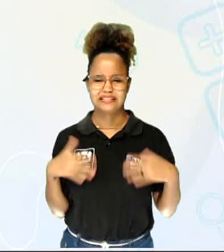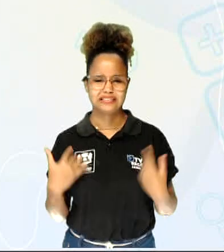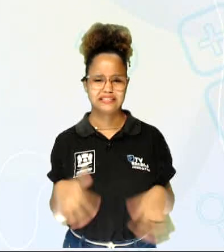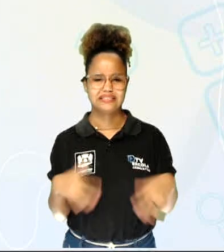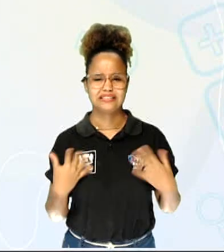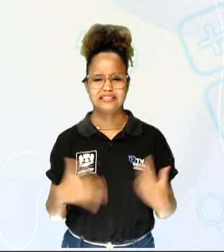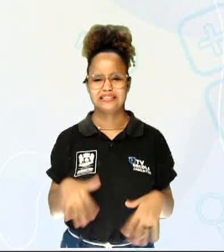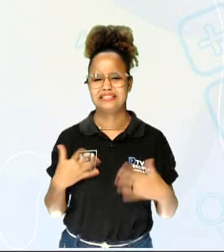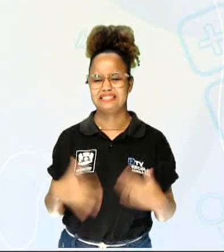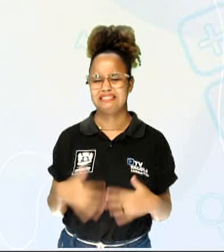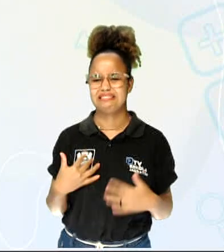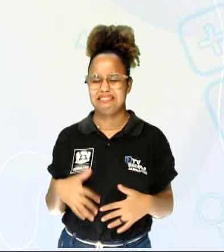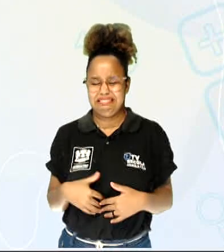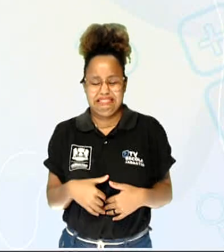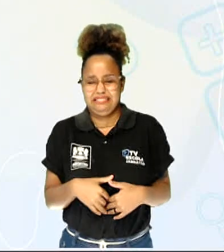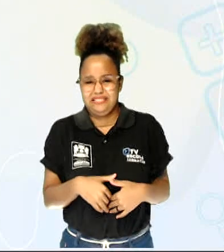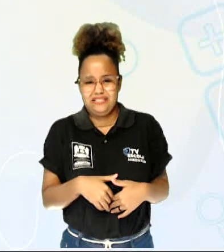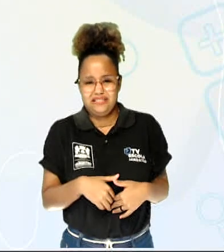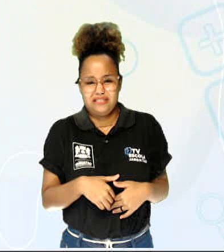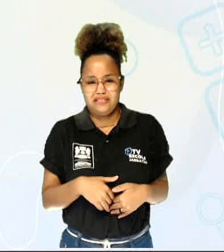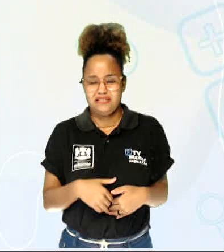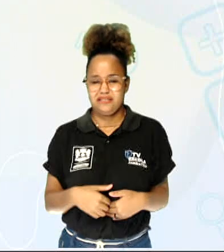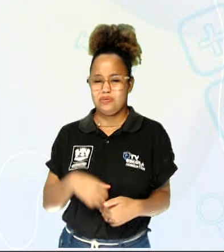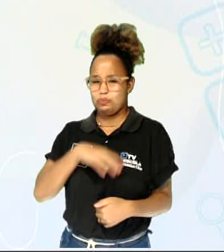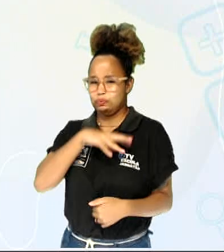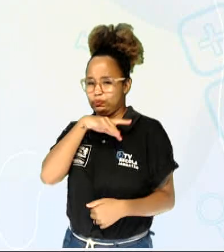Eita, que nojo!